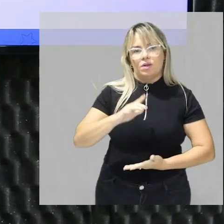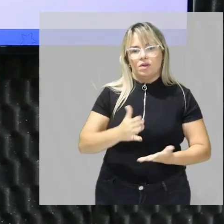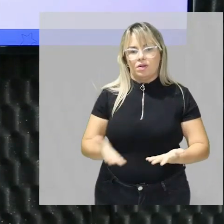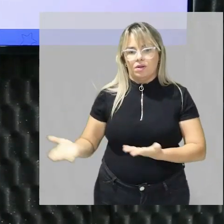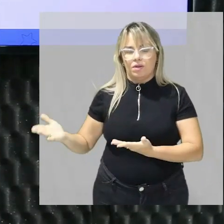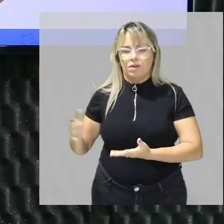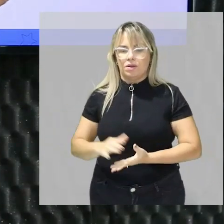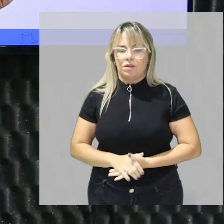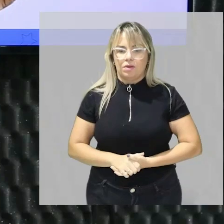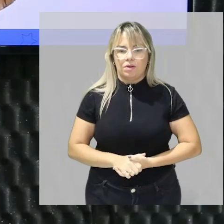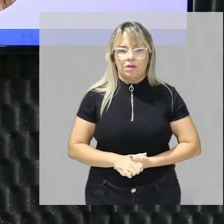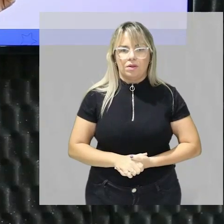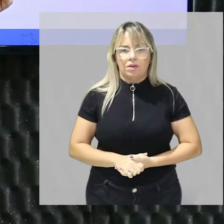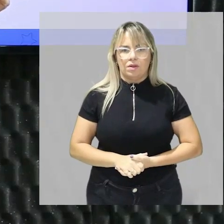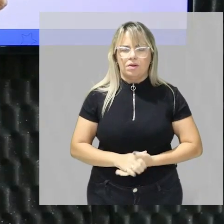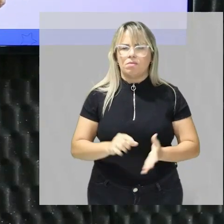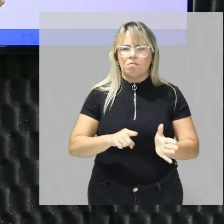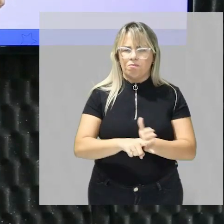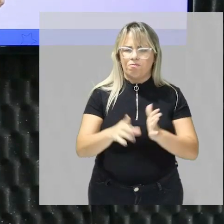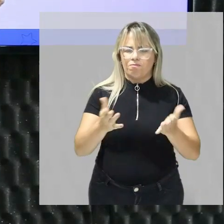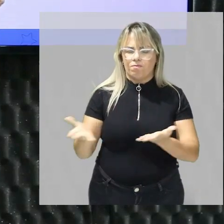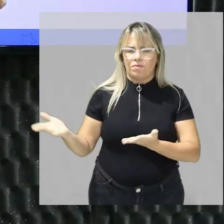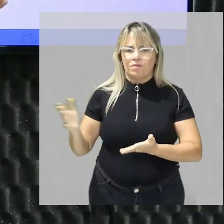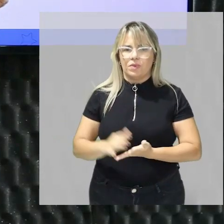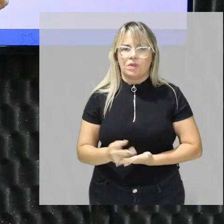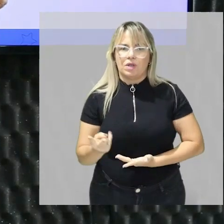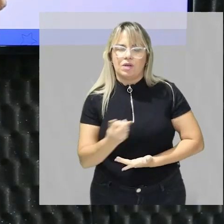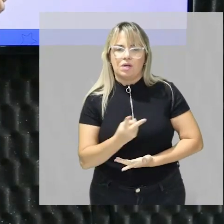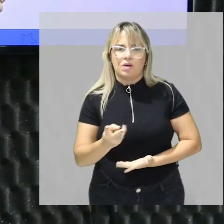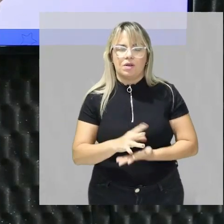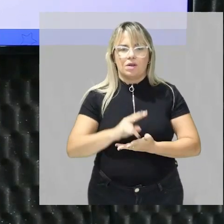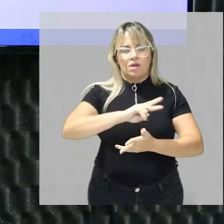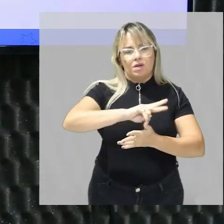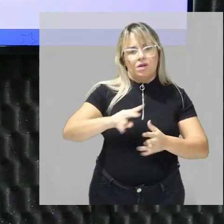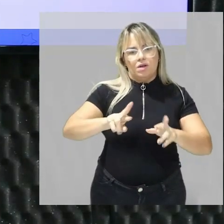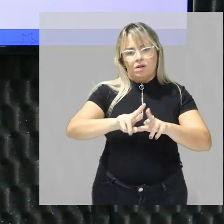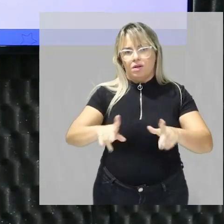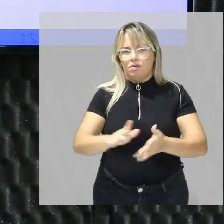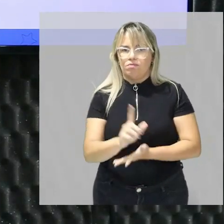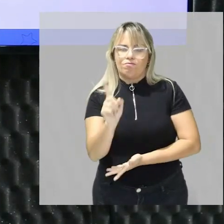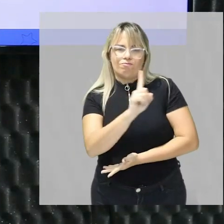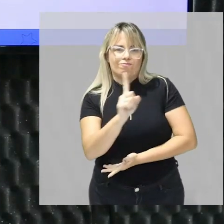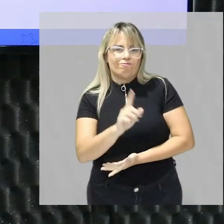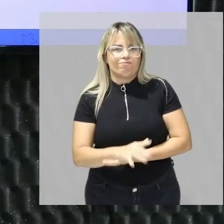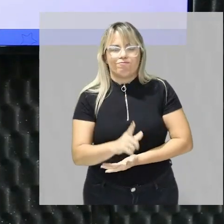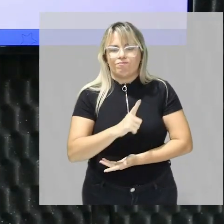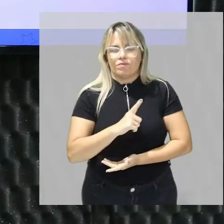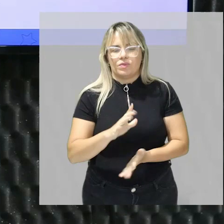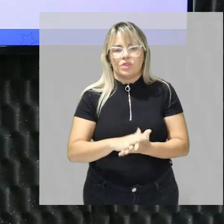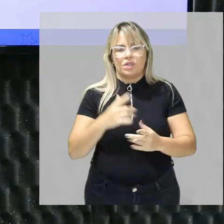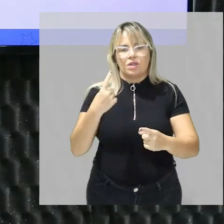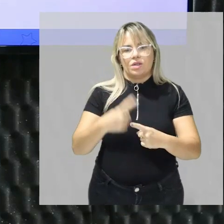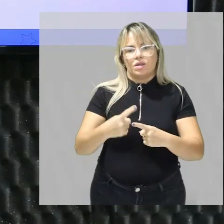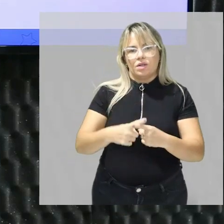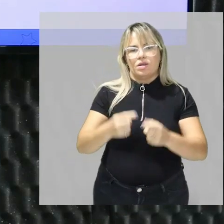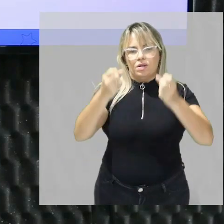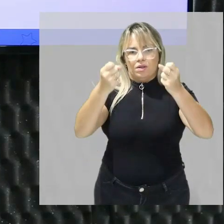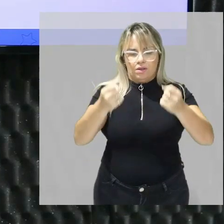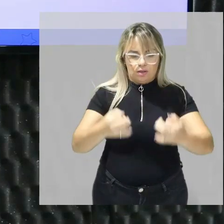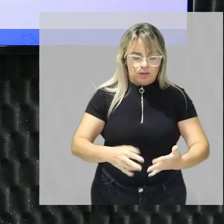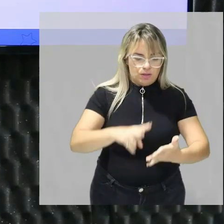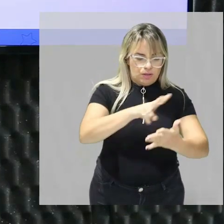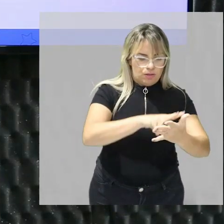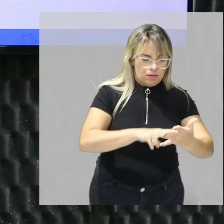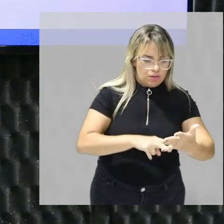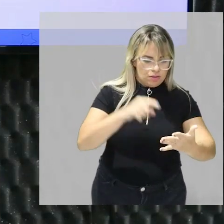aqui intraespecífica? Quer dizer, entre essas duas espécies que são diferentes? Tem não, gente. Por quê? Nós acabamos de ler lá no